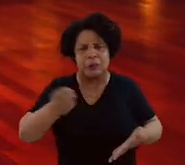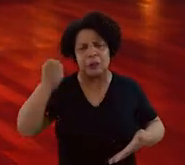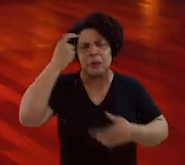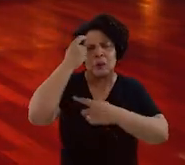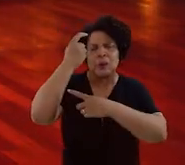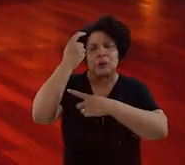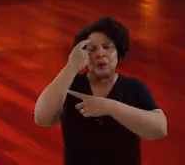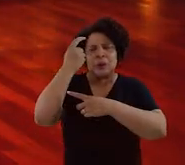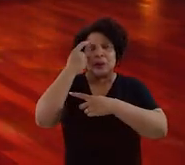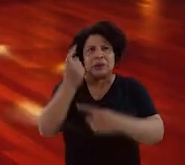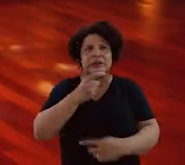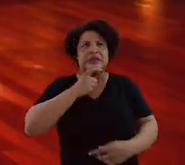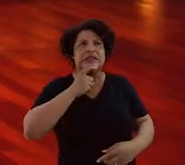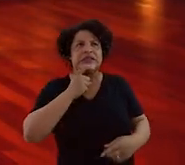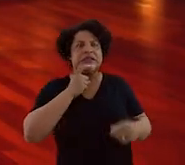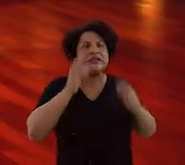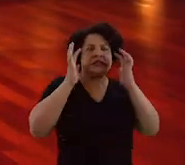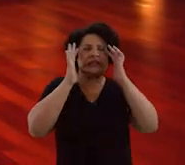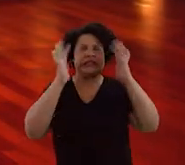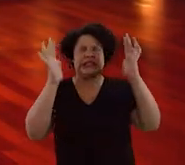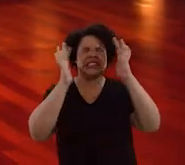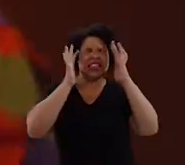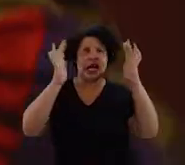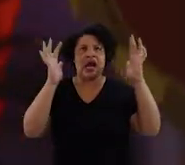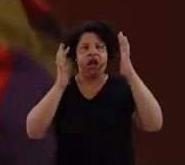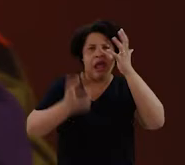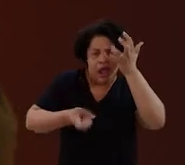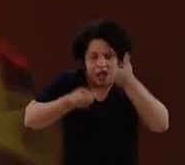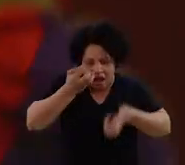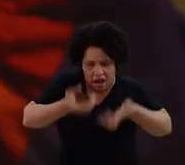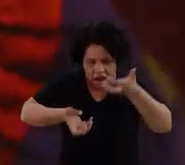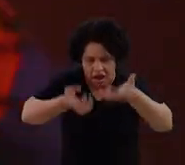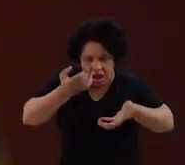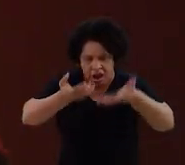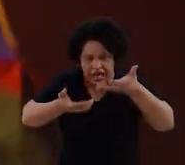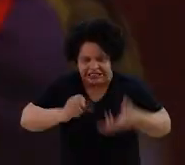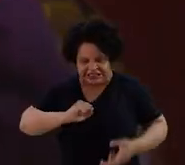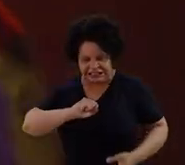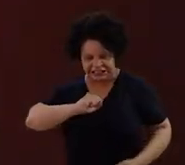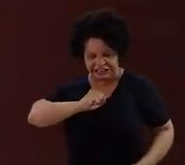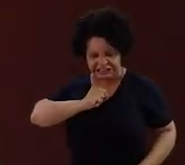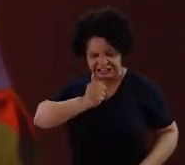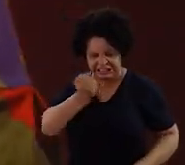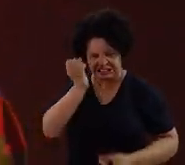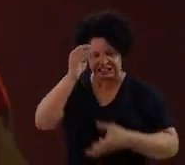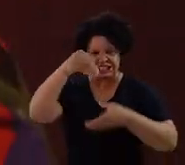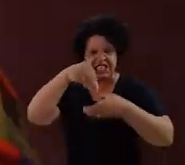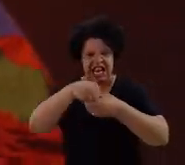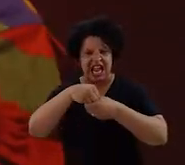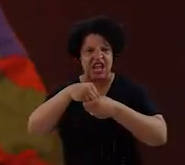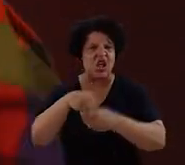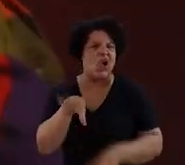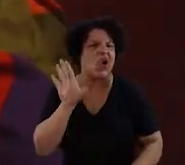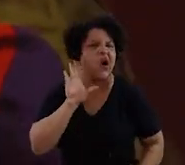sangue frio, o sol que queima. Sabe que gera uma consequência. Tô cheia de ódio sem emblema. Eu sou escuto o que você pensa. Lançou fogo através de